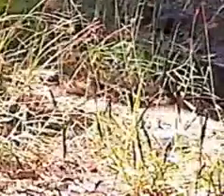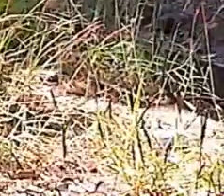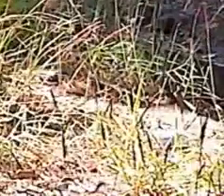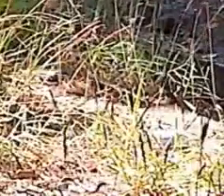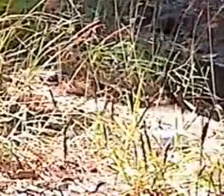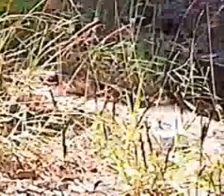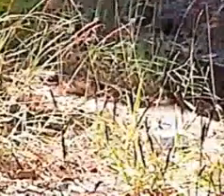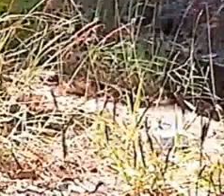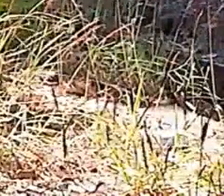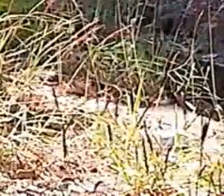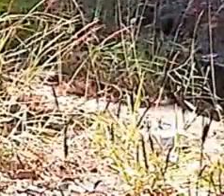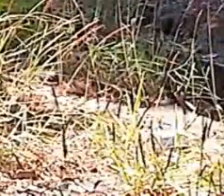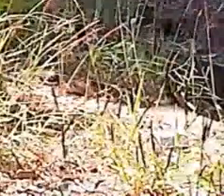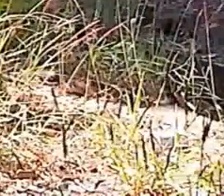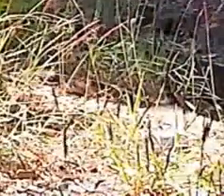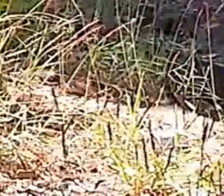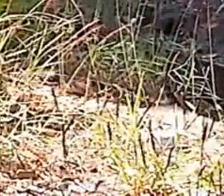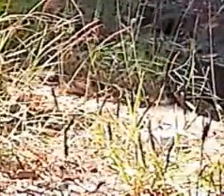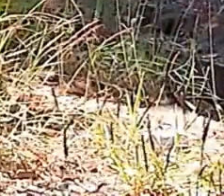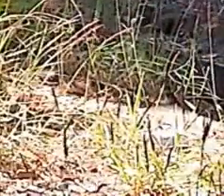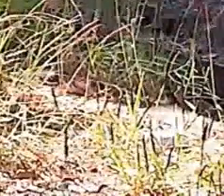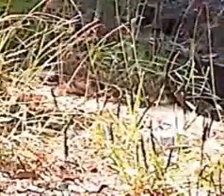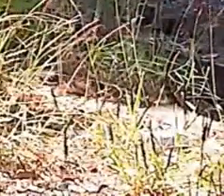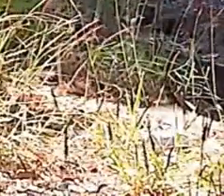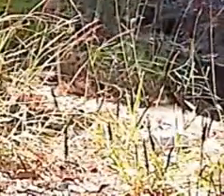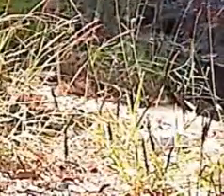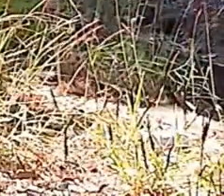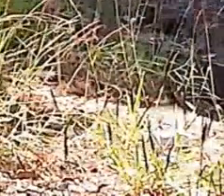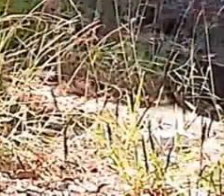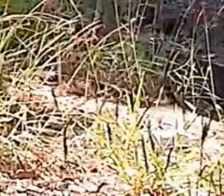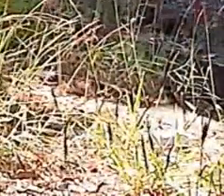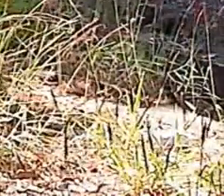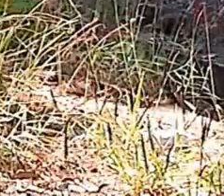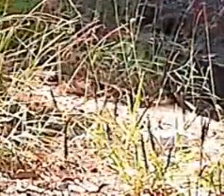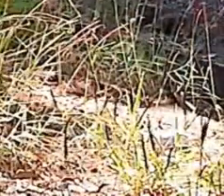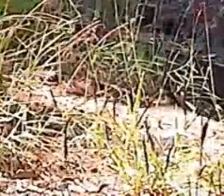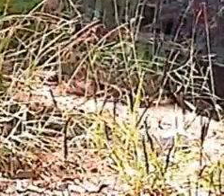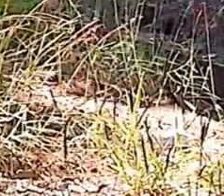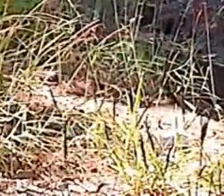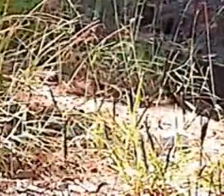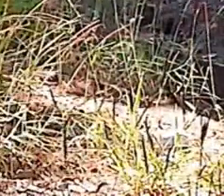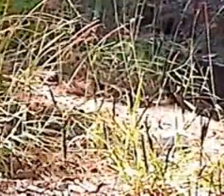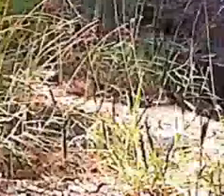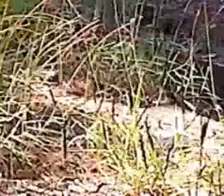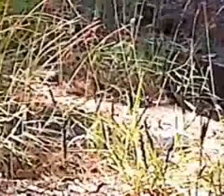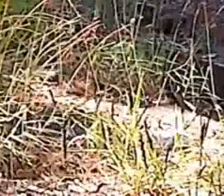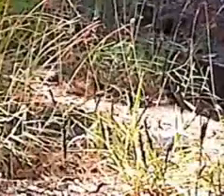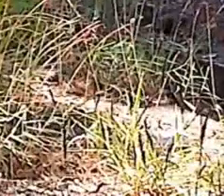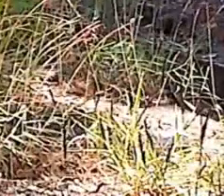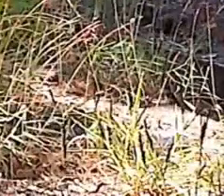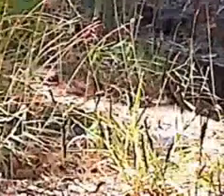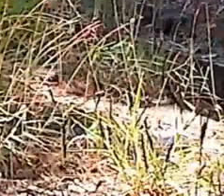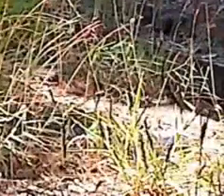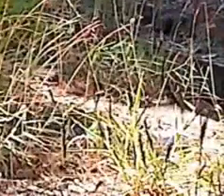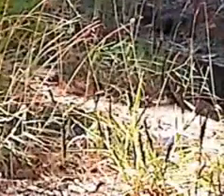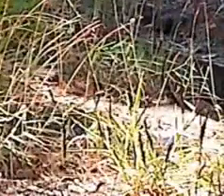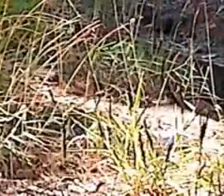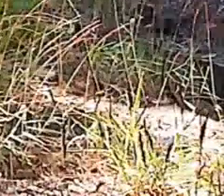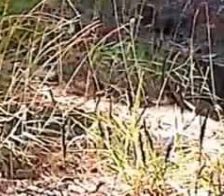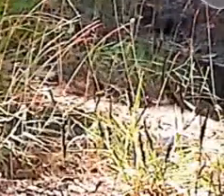investido pela empresa enquanto o Mato Grosso por exemplo receberá quase 80% no caso da